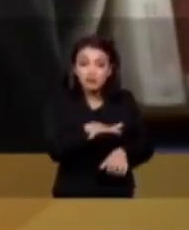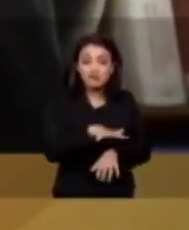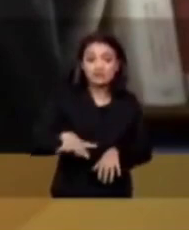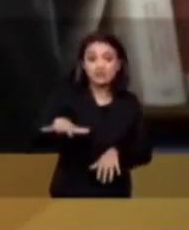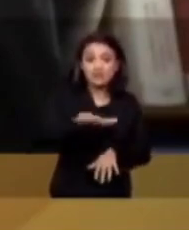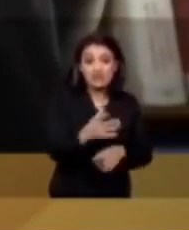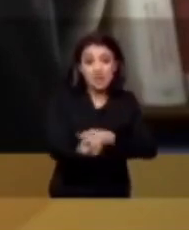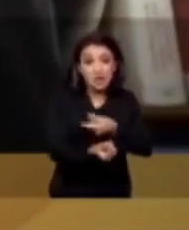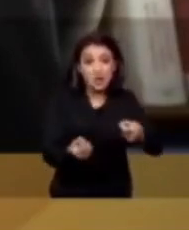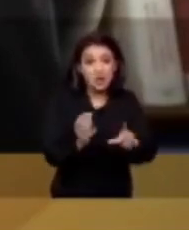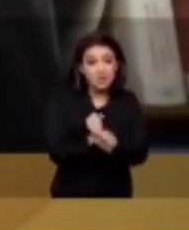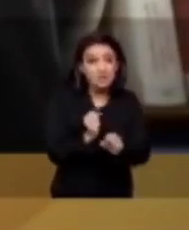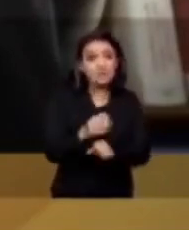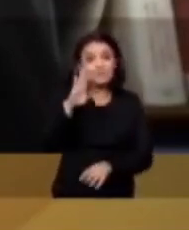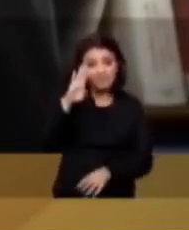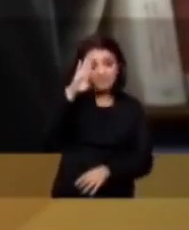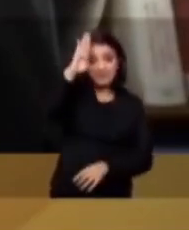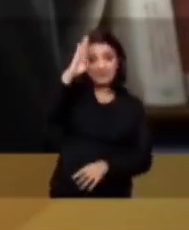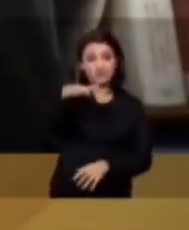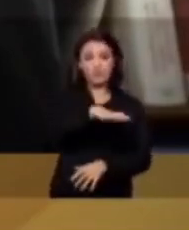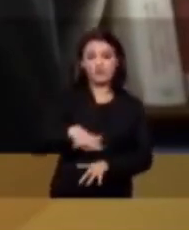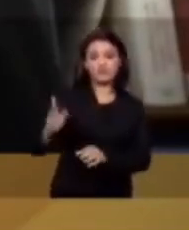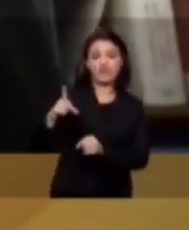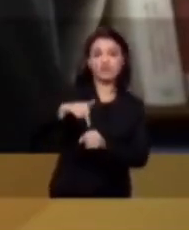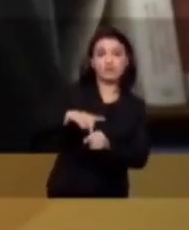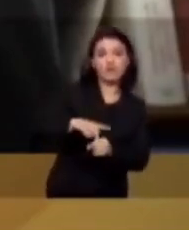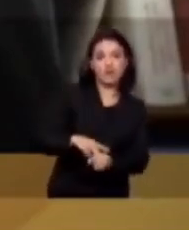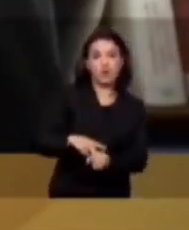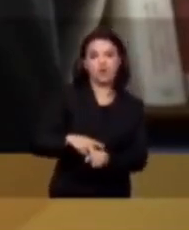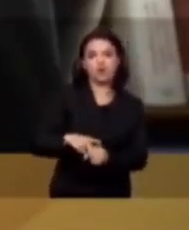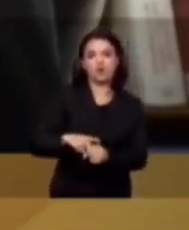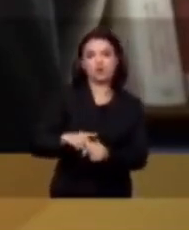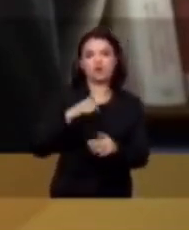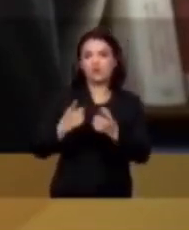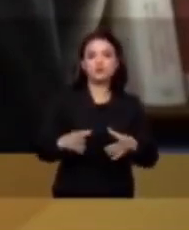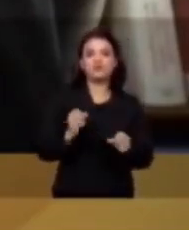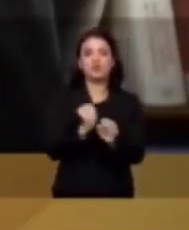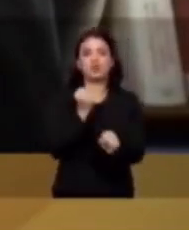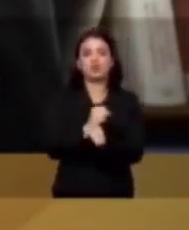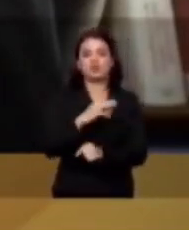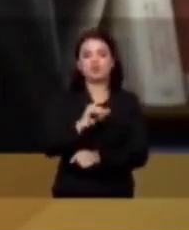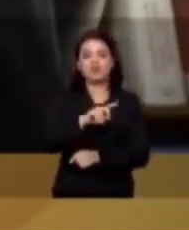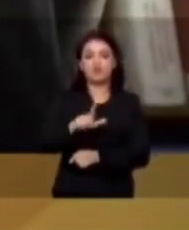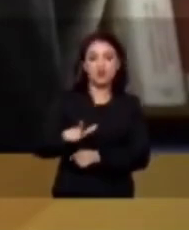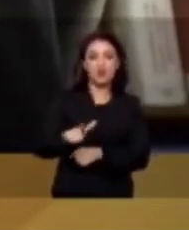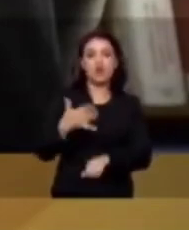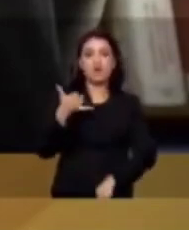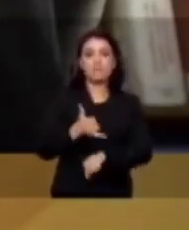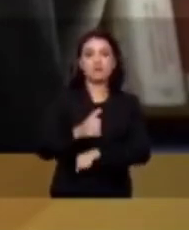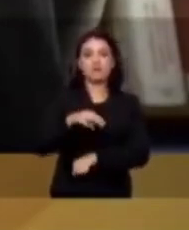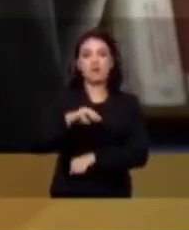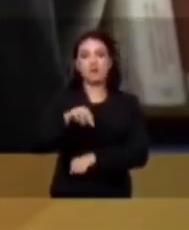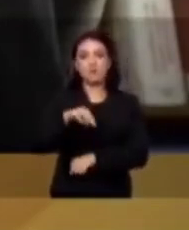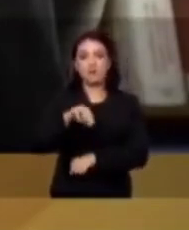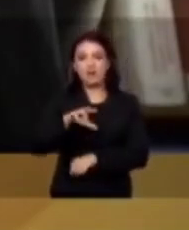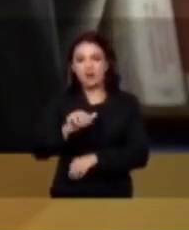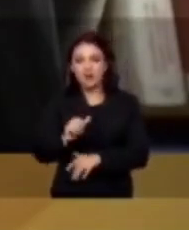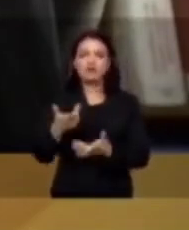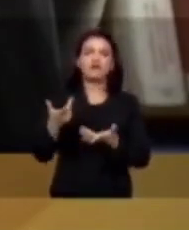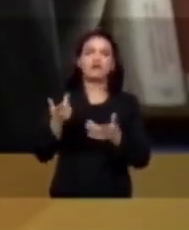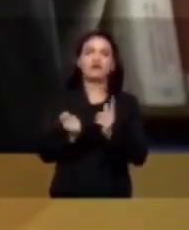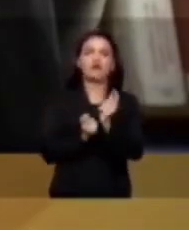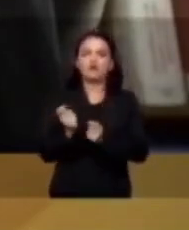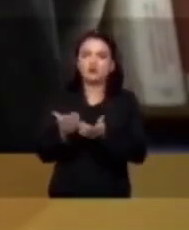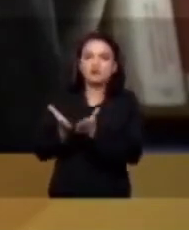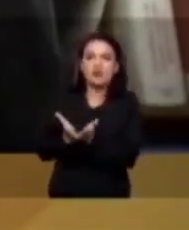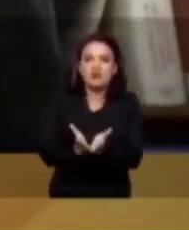principalmente da indústria petrolífera e de sua cadeia de fornecedores, como a construção civil, metal mecânica, a indústria naval,